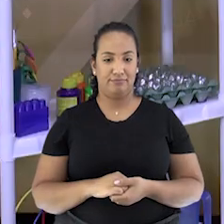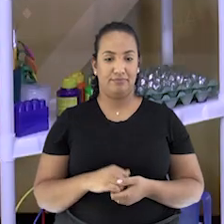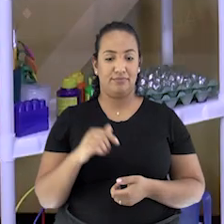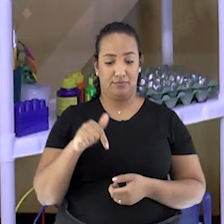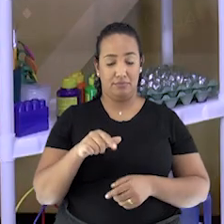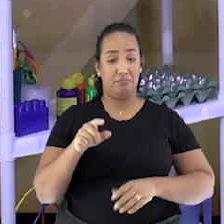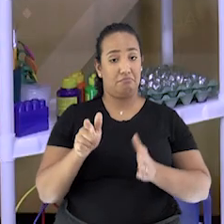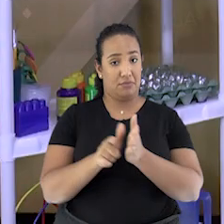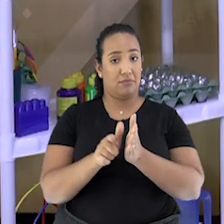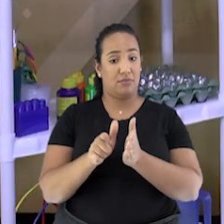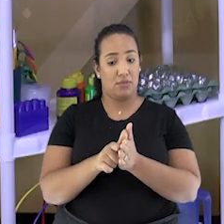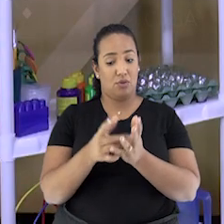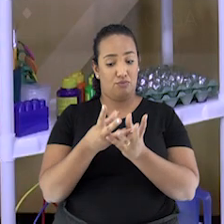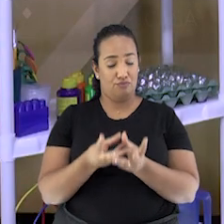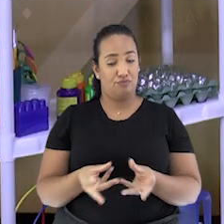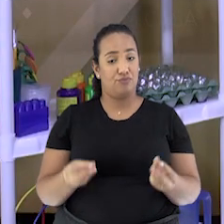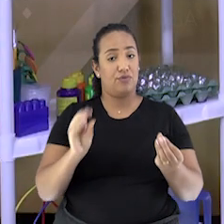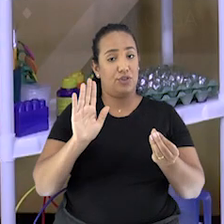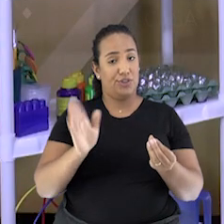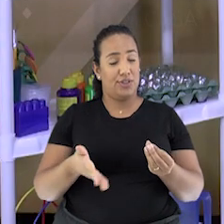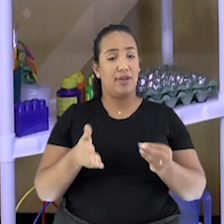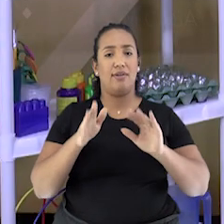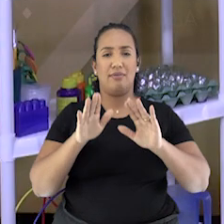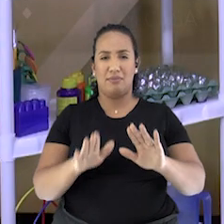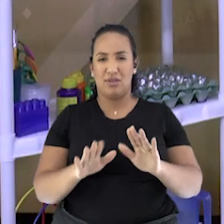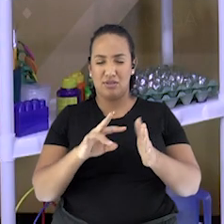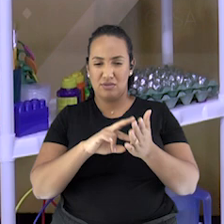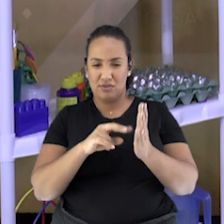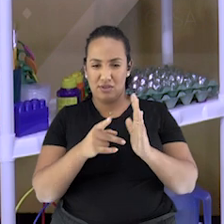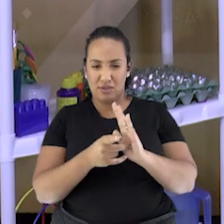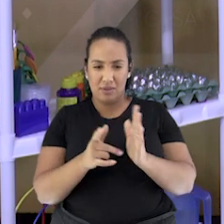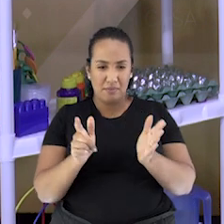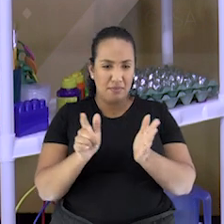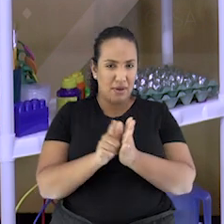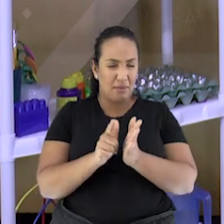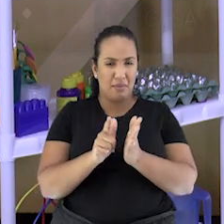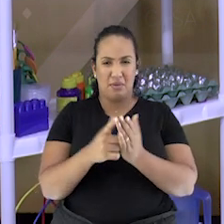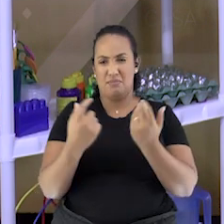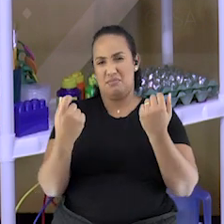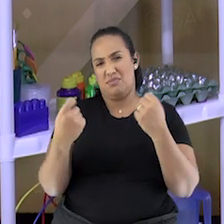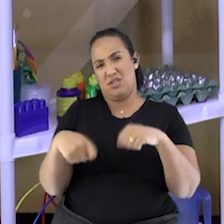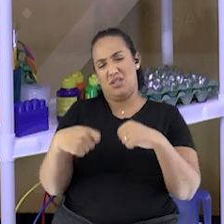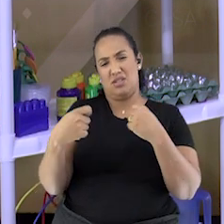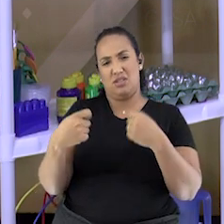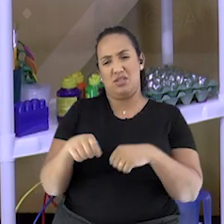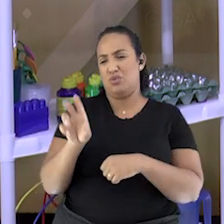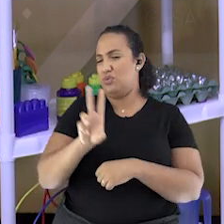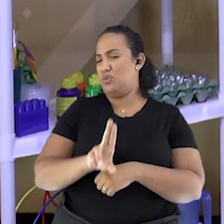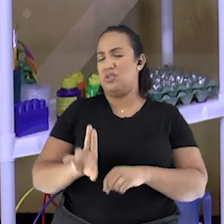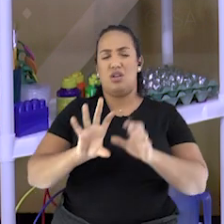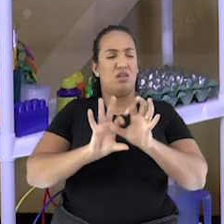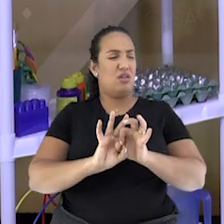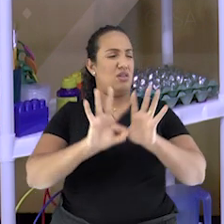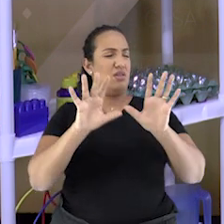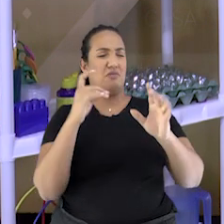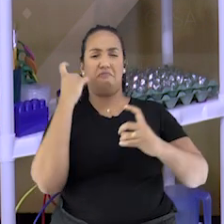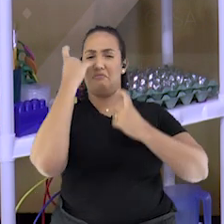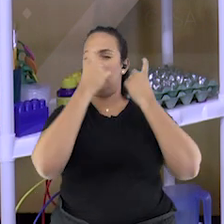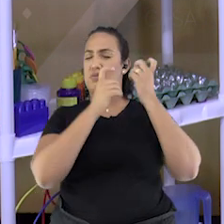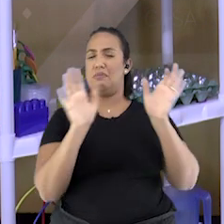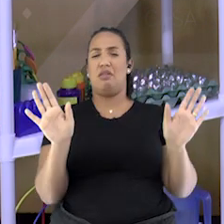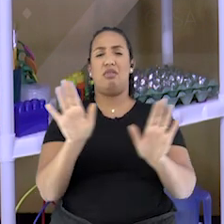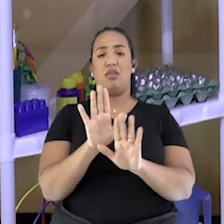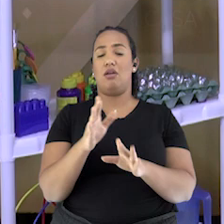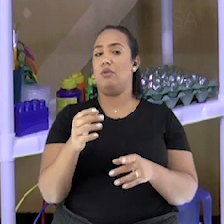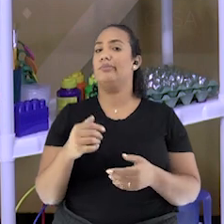Pois é, bem capaz dele já ter se decomposto na terra. Mas isso não significa que o papel, a gente deve utilizá-lo à vontade